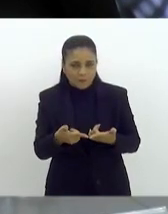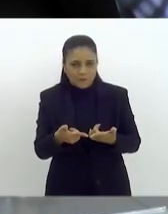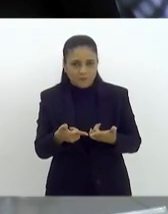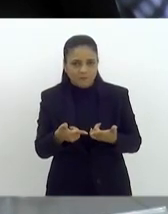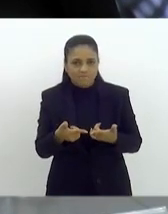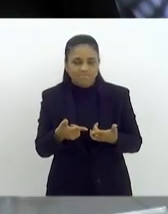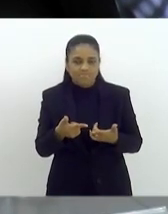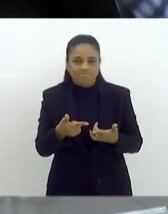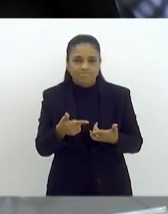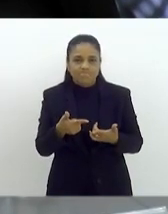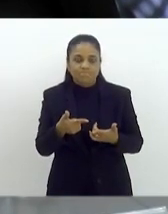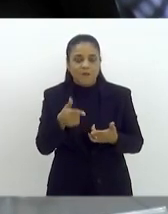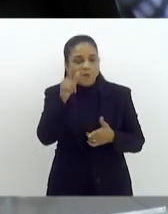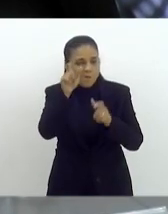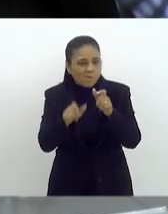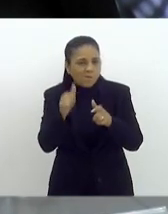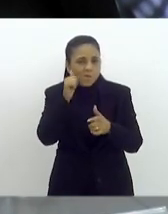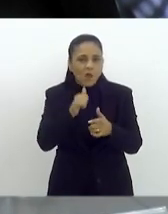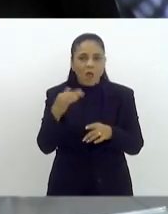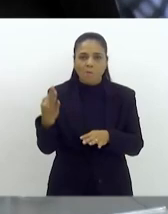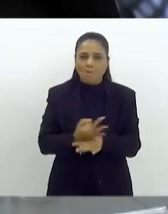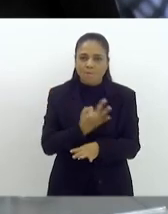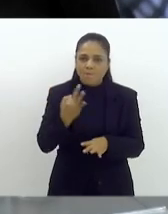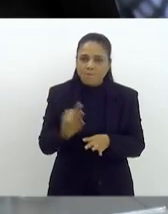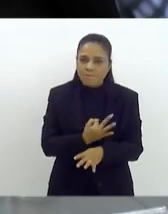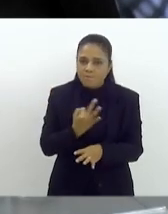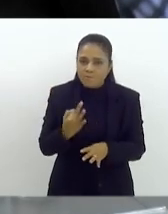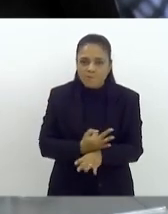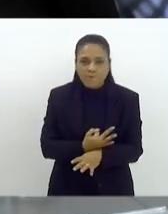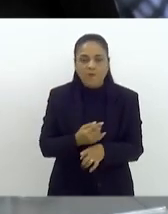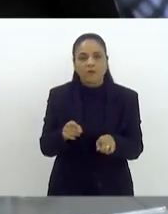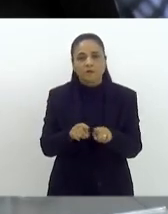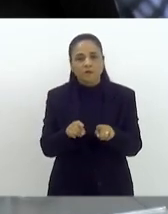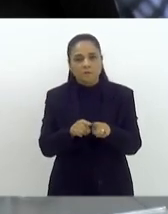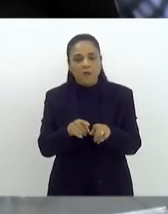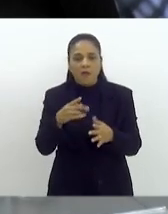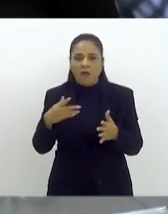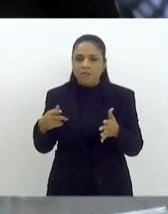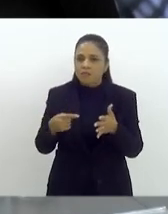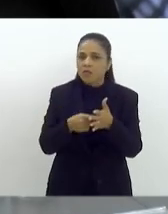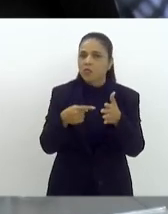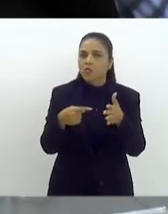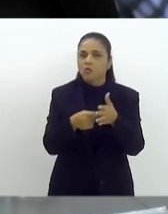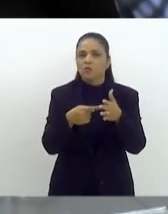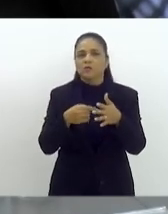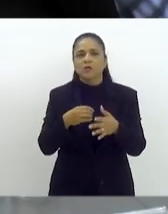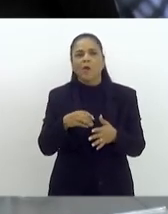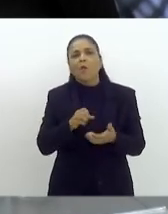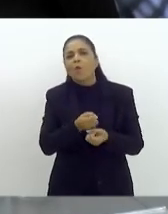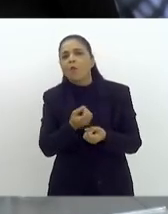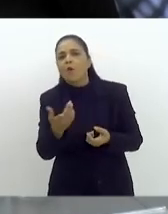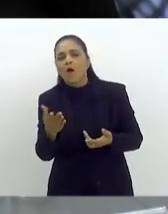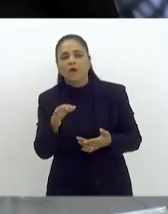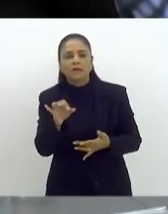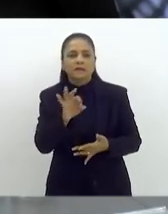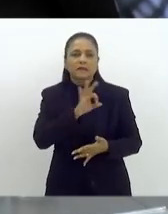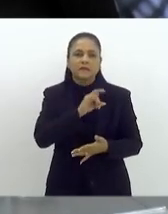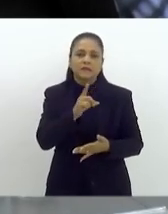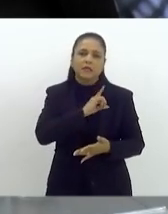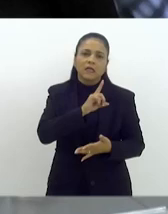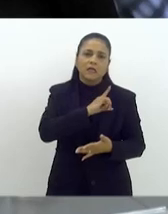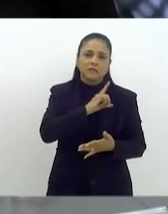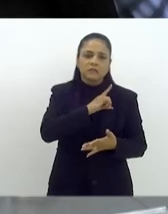suportados por essas mulheres e ainda também as formas de denunciar Quais as delegacias teriam atribuição para